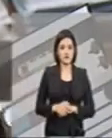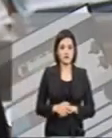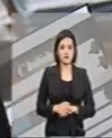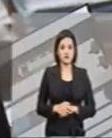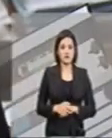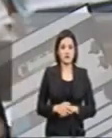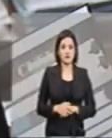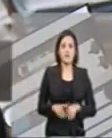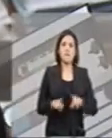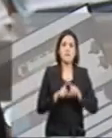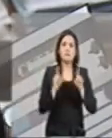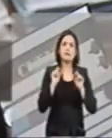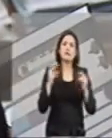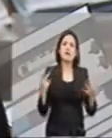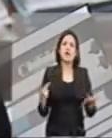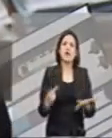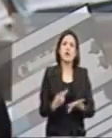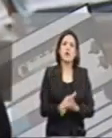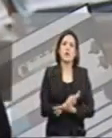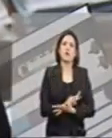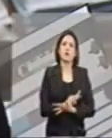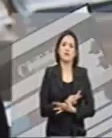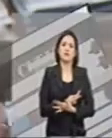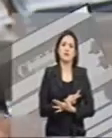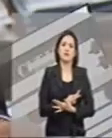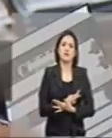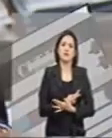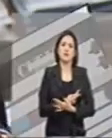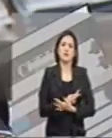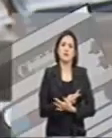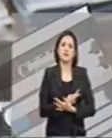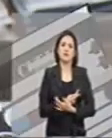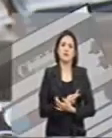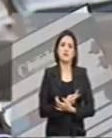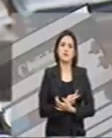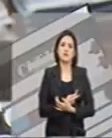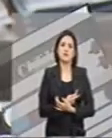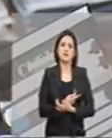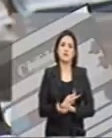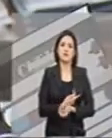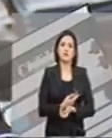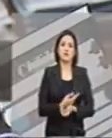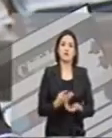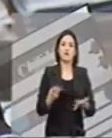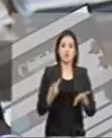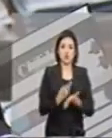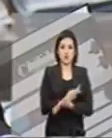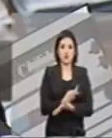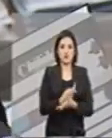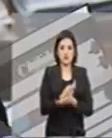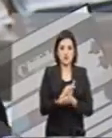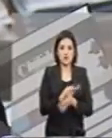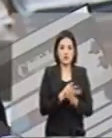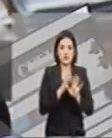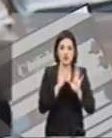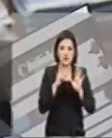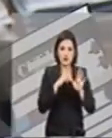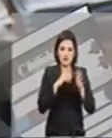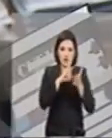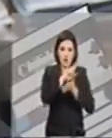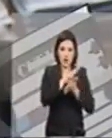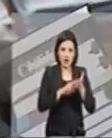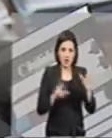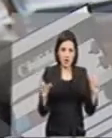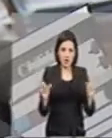que ocorreu no caso, né? Ocorreu, conforme resumo que consta do relatório do